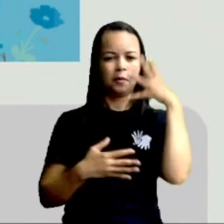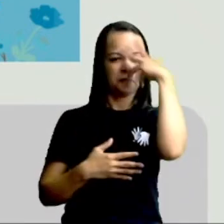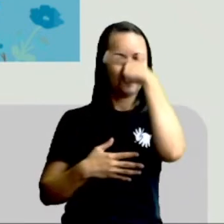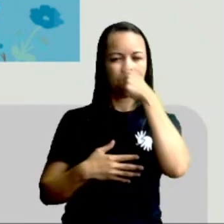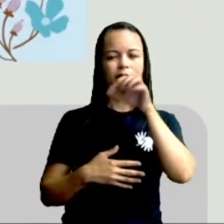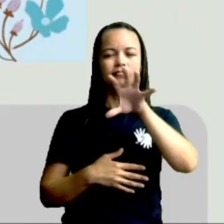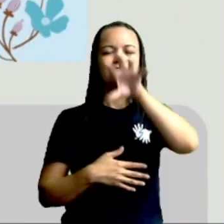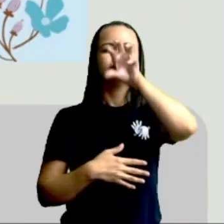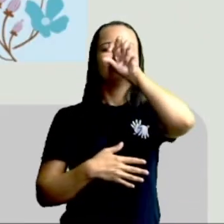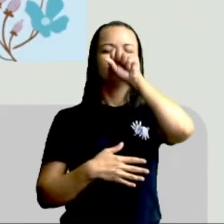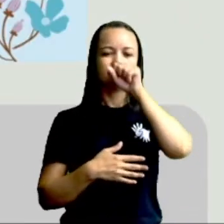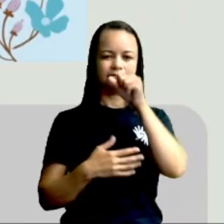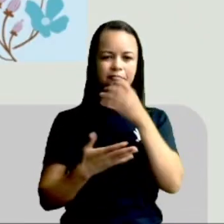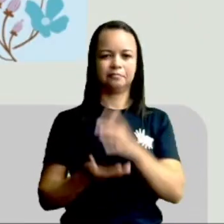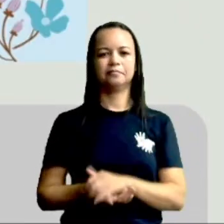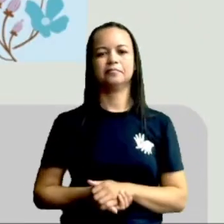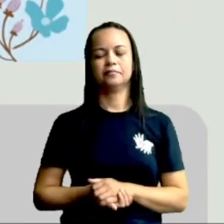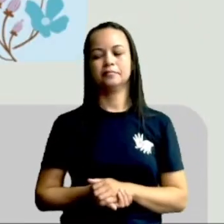ar puro.